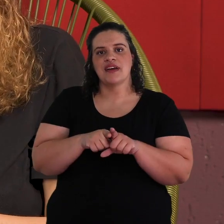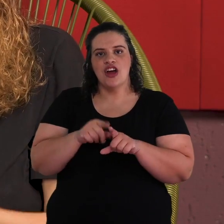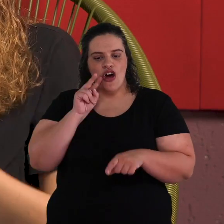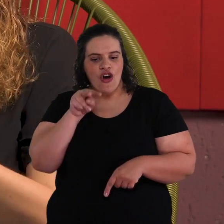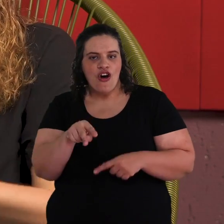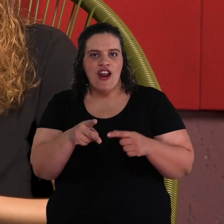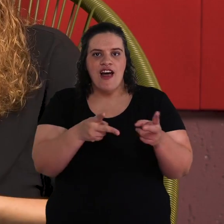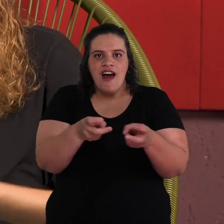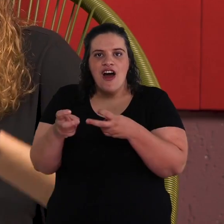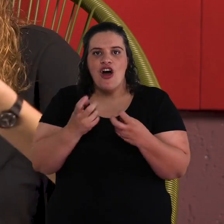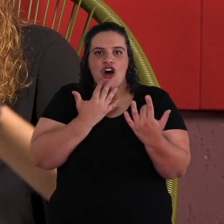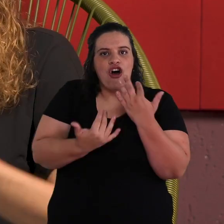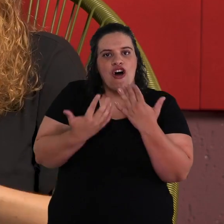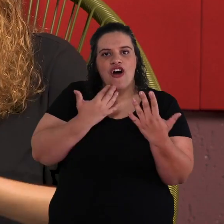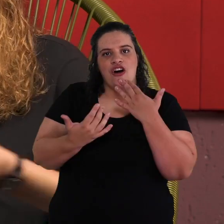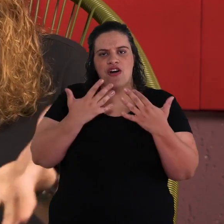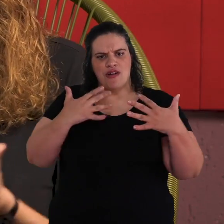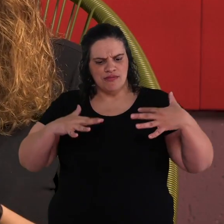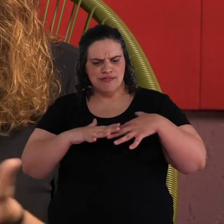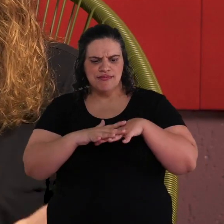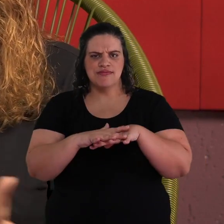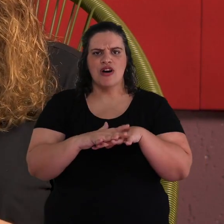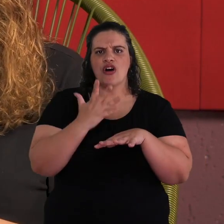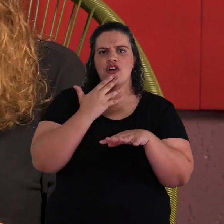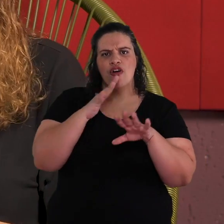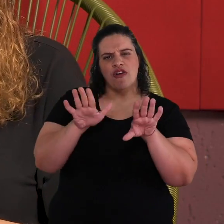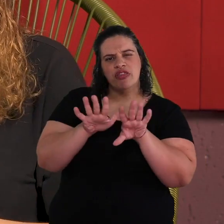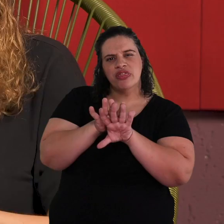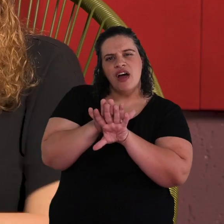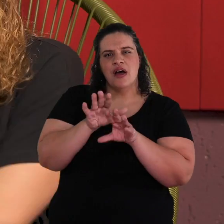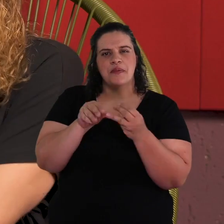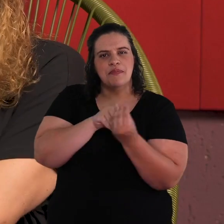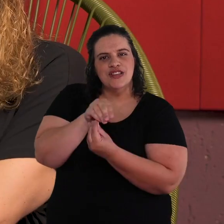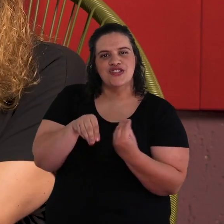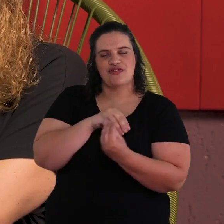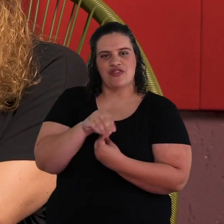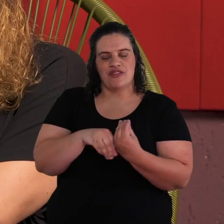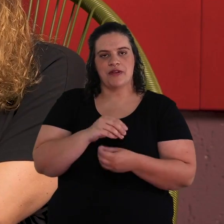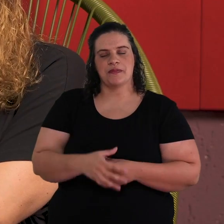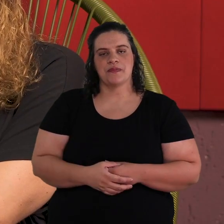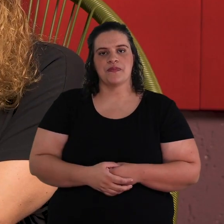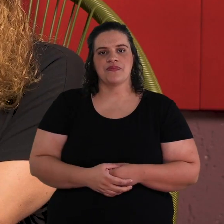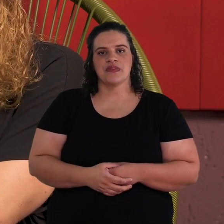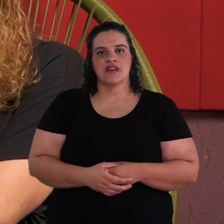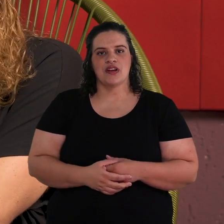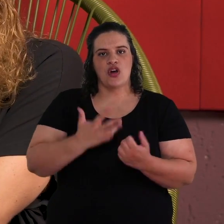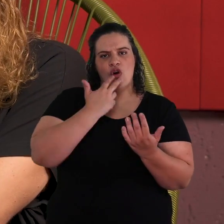preciso também olhar essas cores, como a trama de uma cor com a outra encosta, né? As